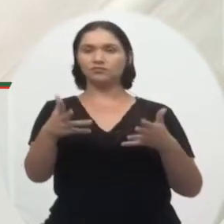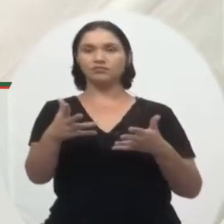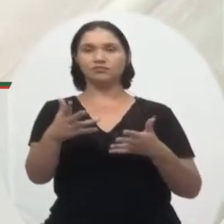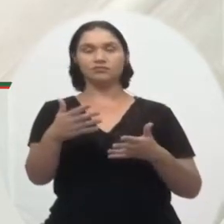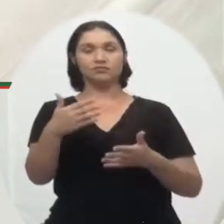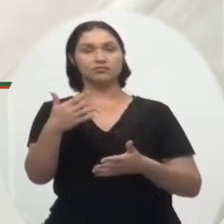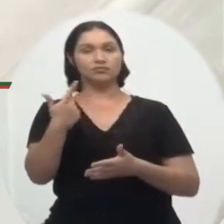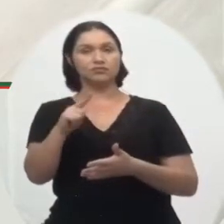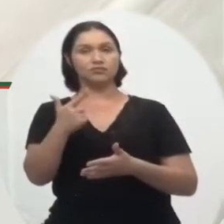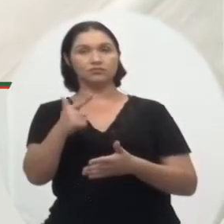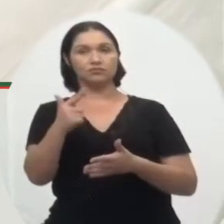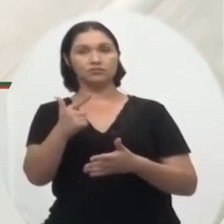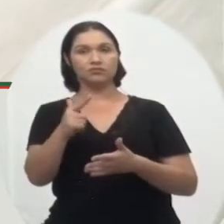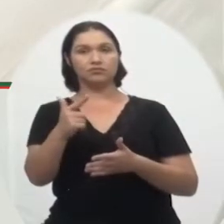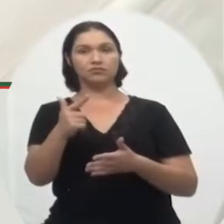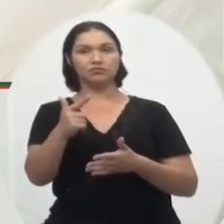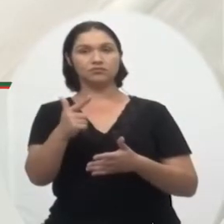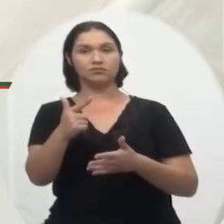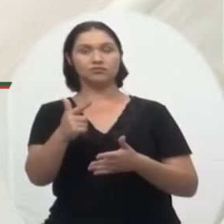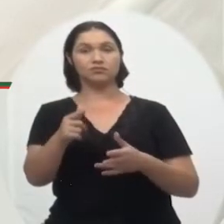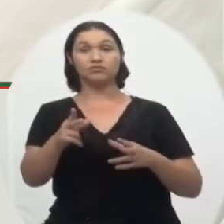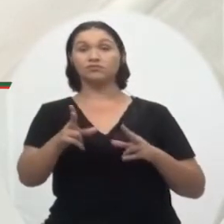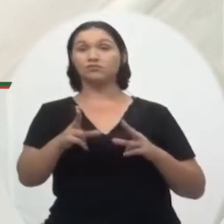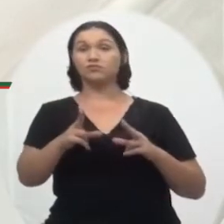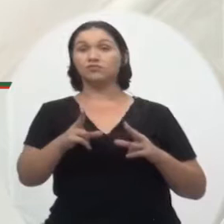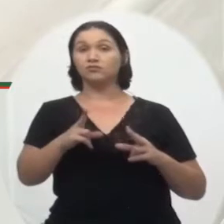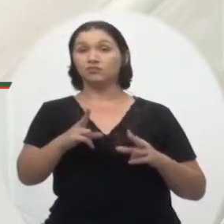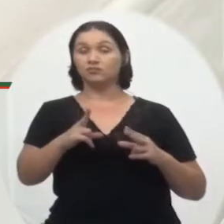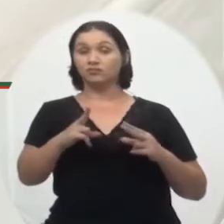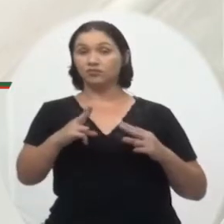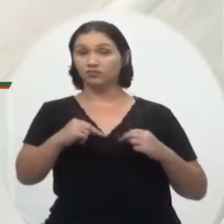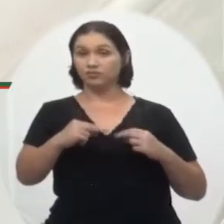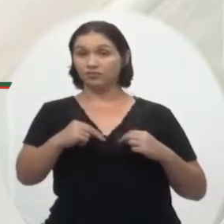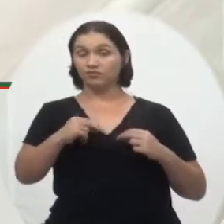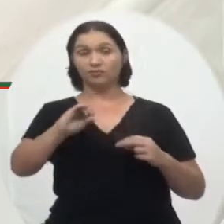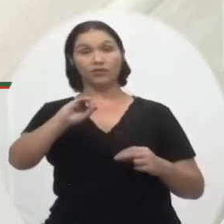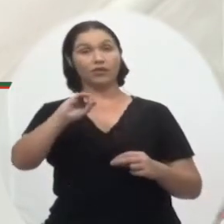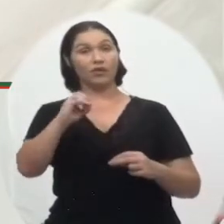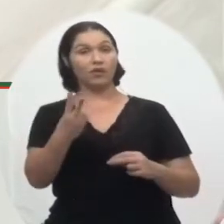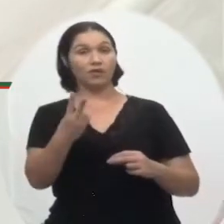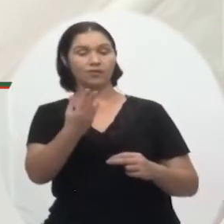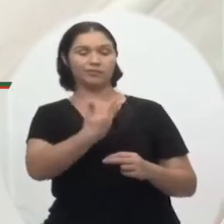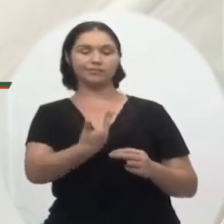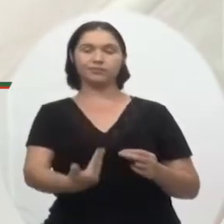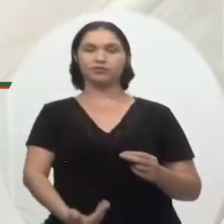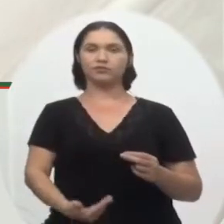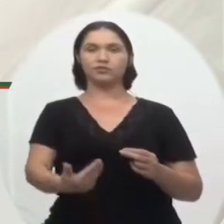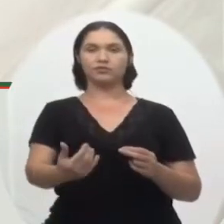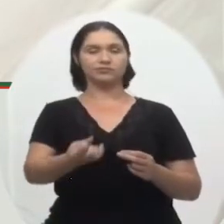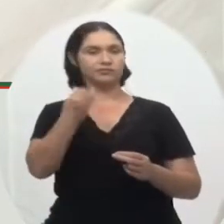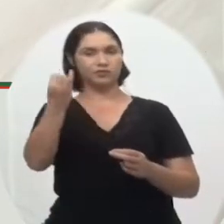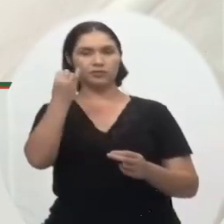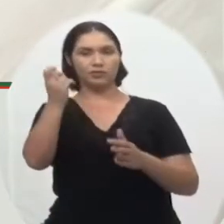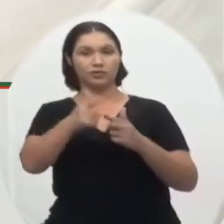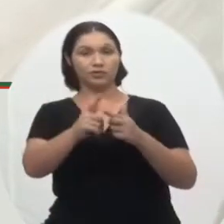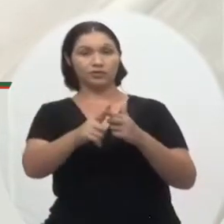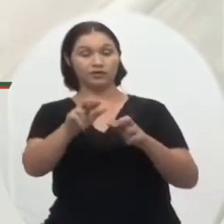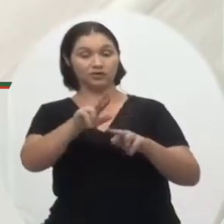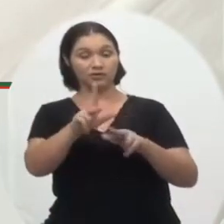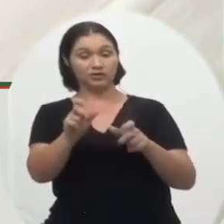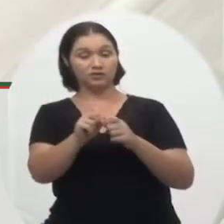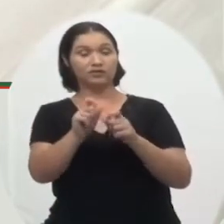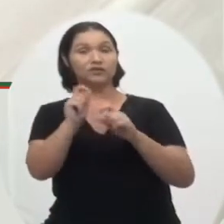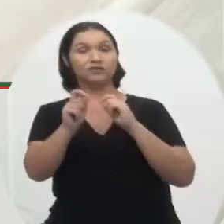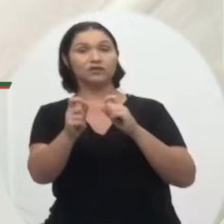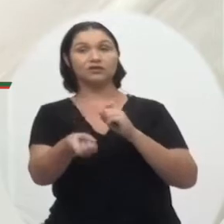modelo público ou privado. Eu acredito muito na gestão. Qualquer esfera, eu acho que para mim o que faz a diferença é a gestão. E aí ela